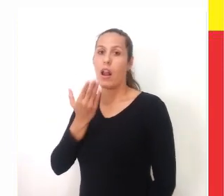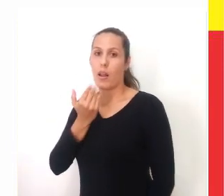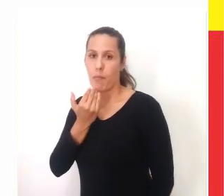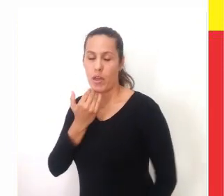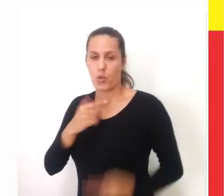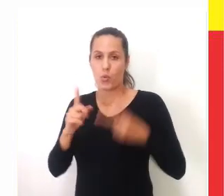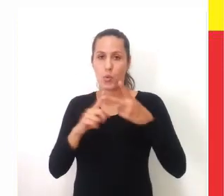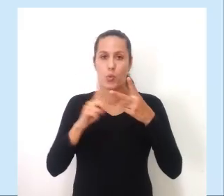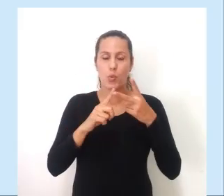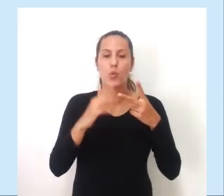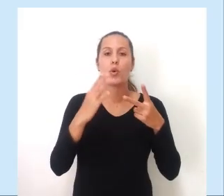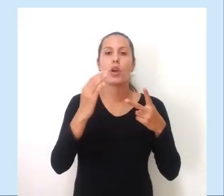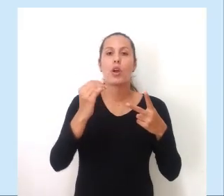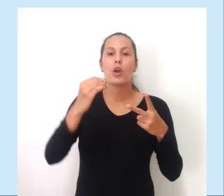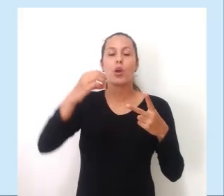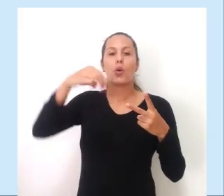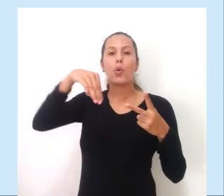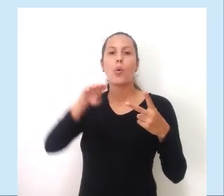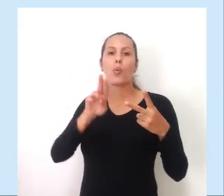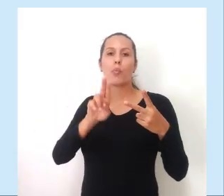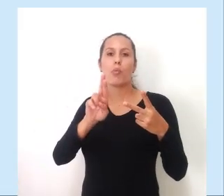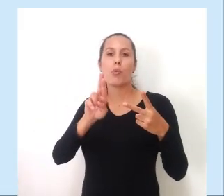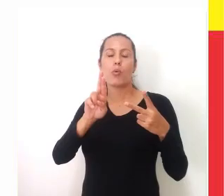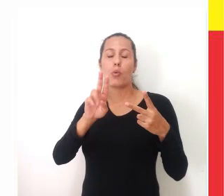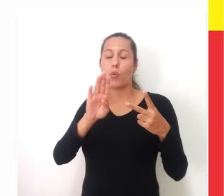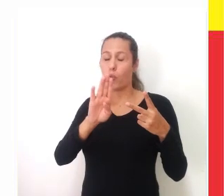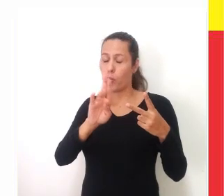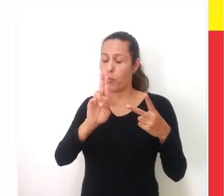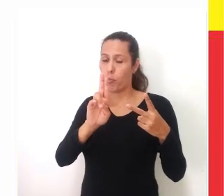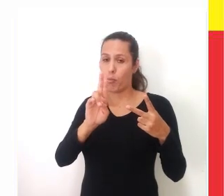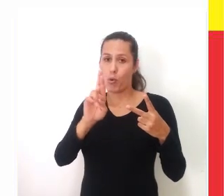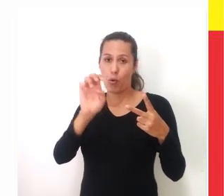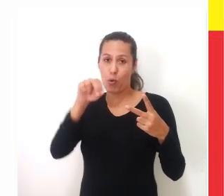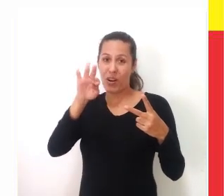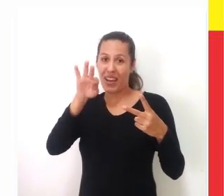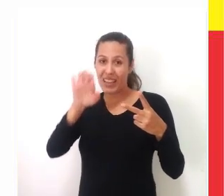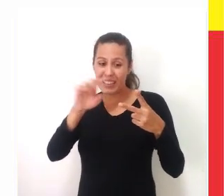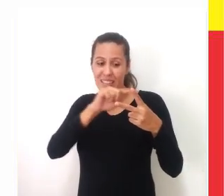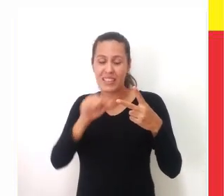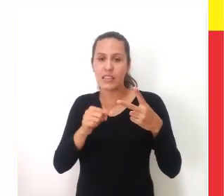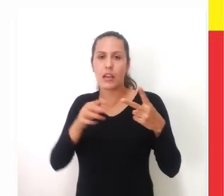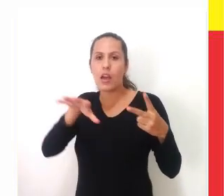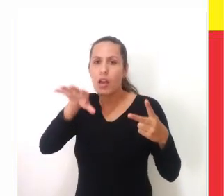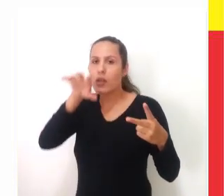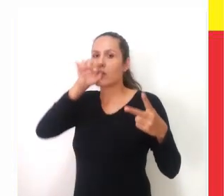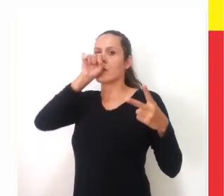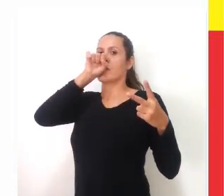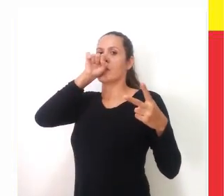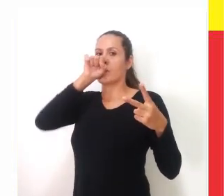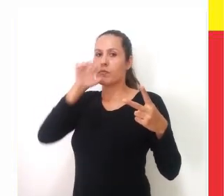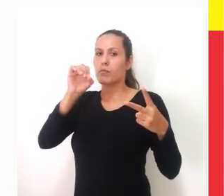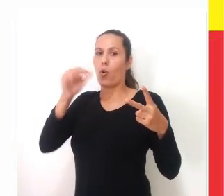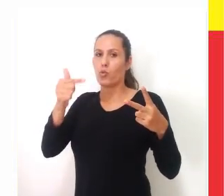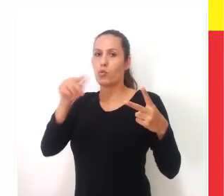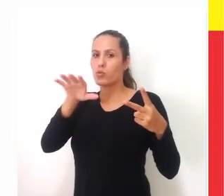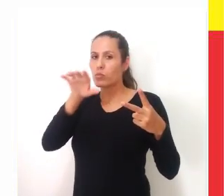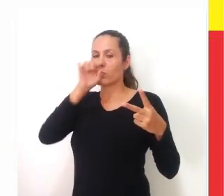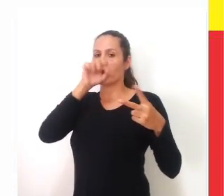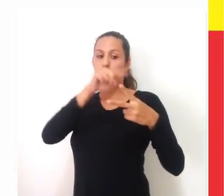o oxigênio. Senão, não temos energia. Qual seria o alimento que minhas